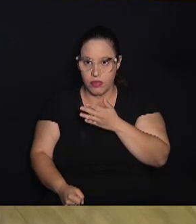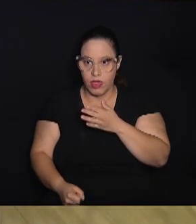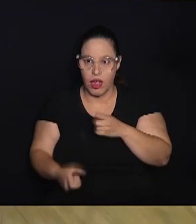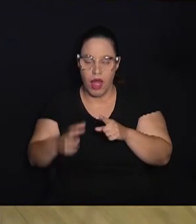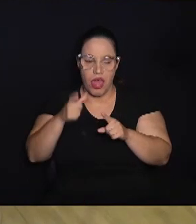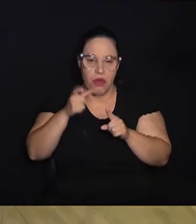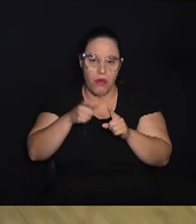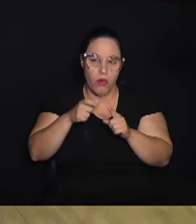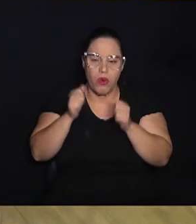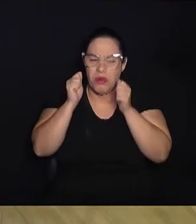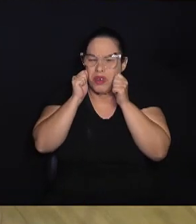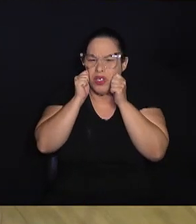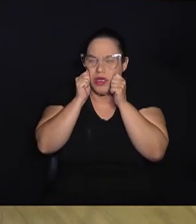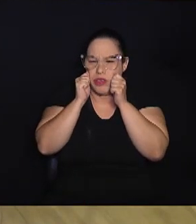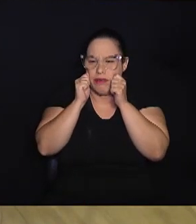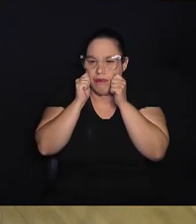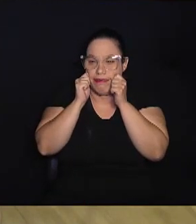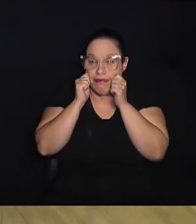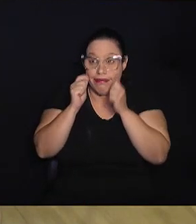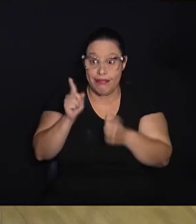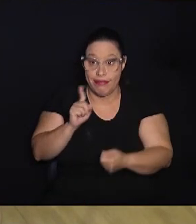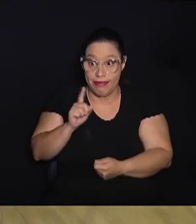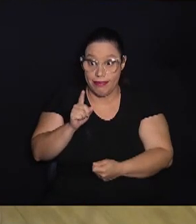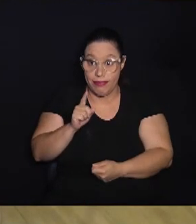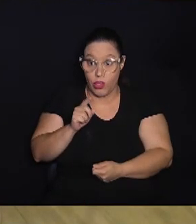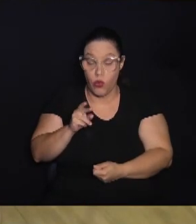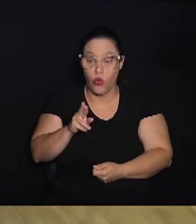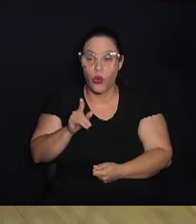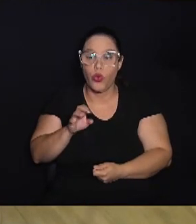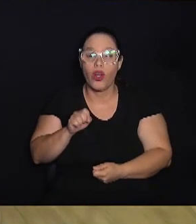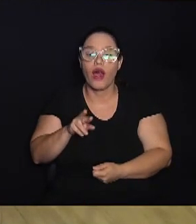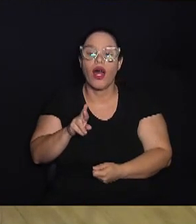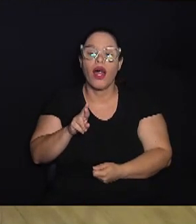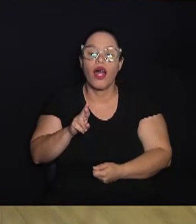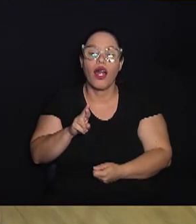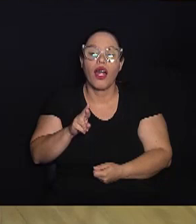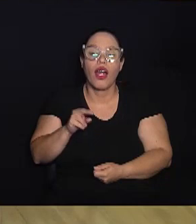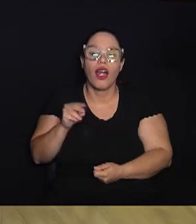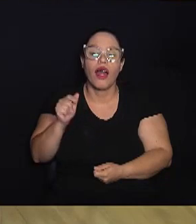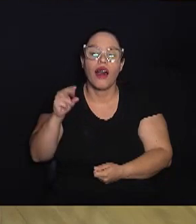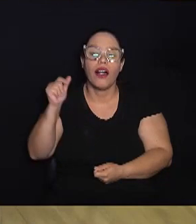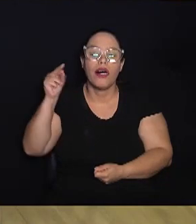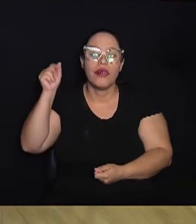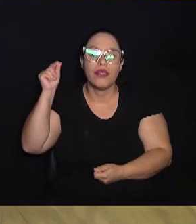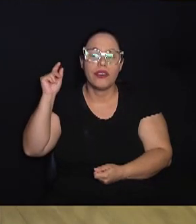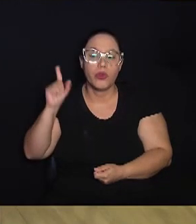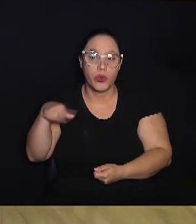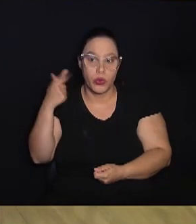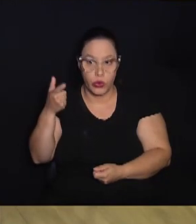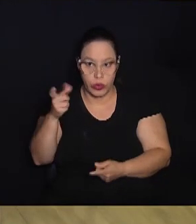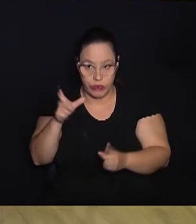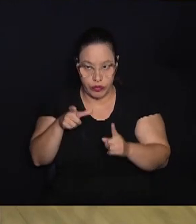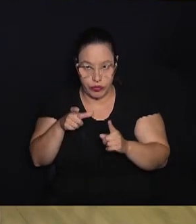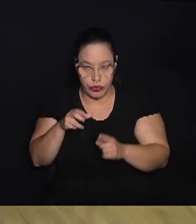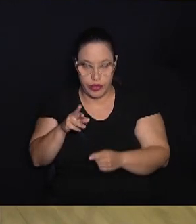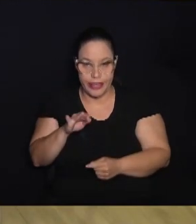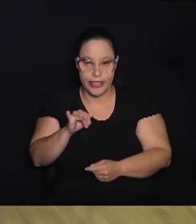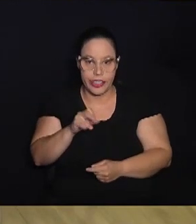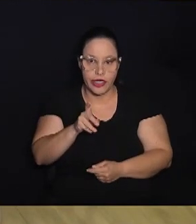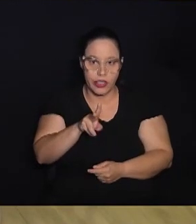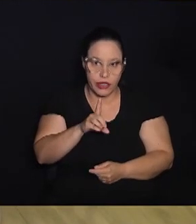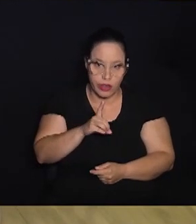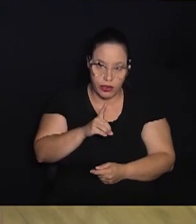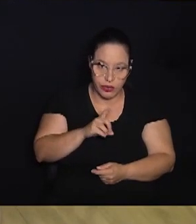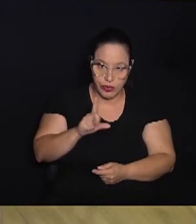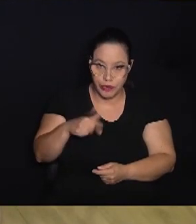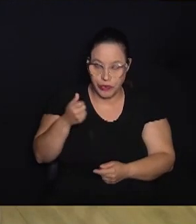assim fofo né e ele era um pouco vulgar pra época aí inclusive um outro personagem do mesmo autor que é o Richard Alt que depois que ele